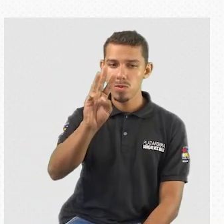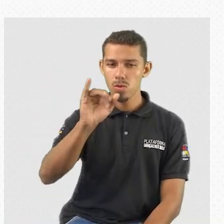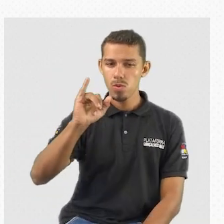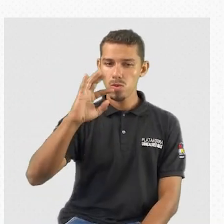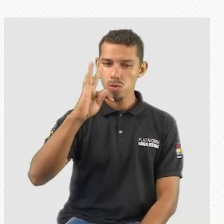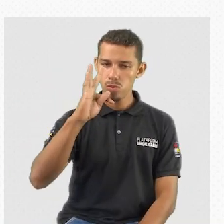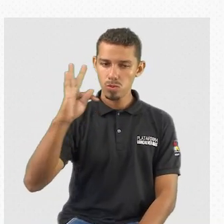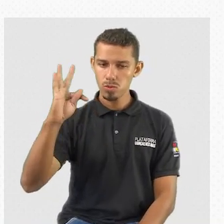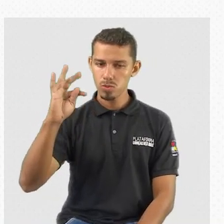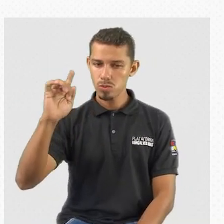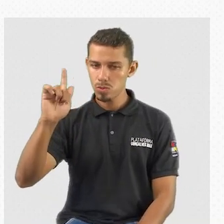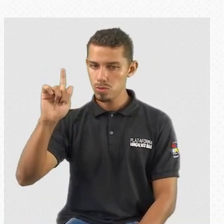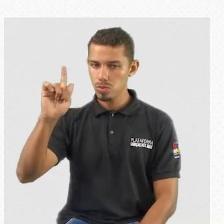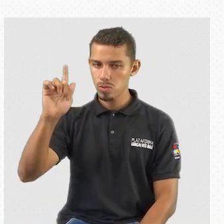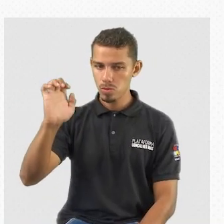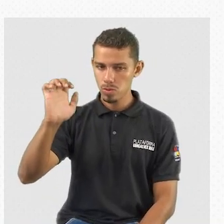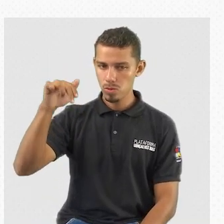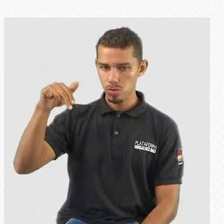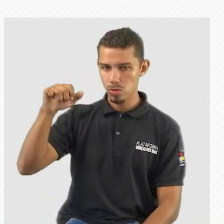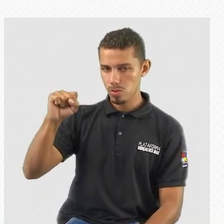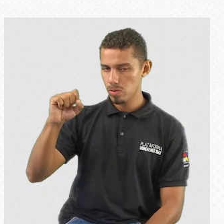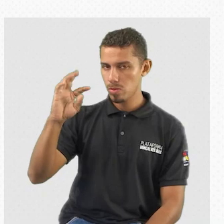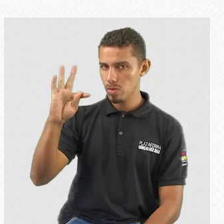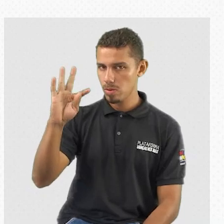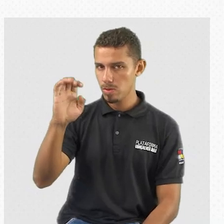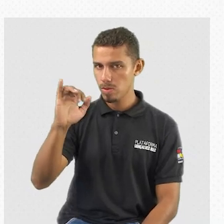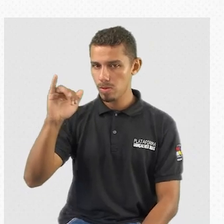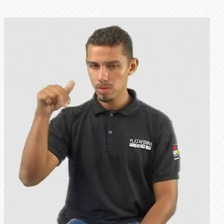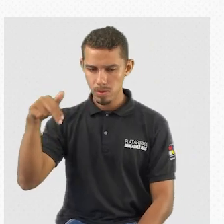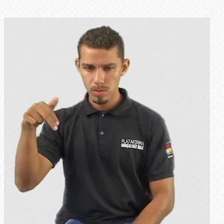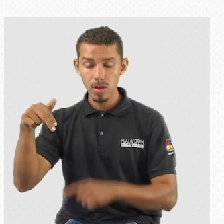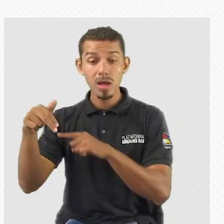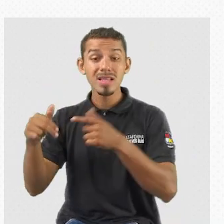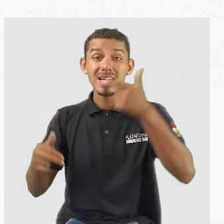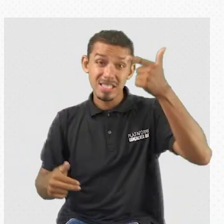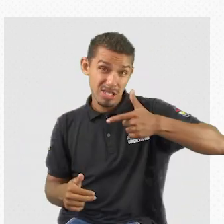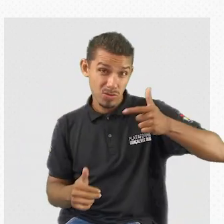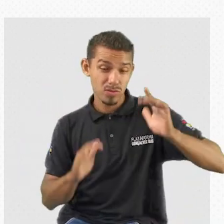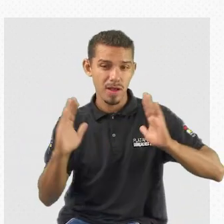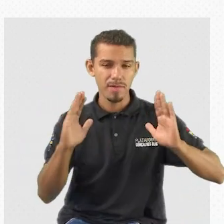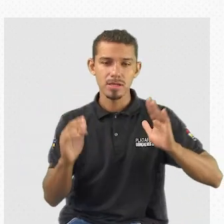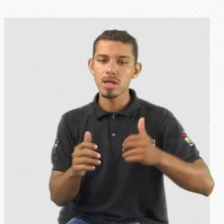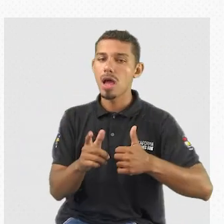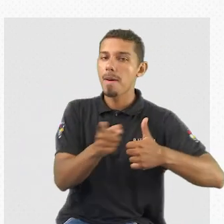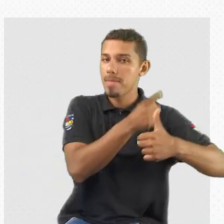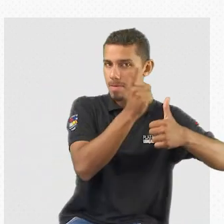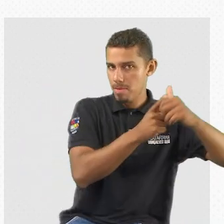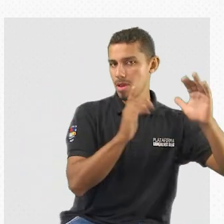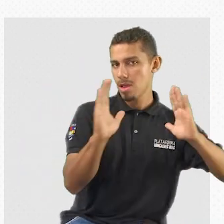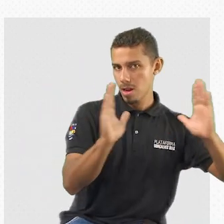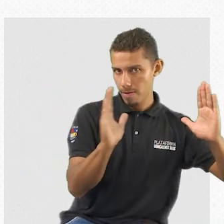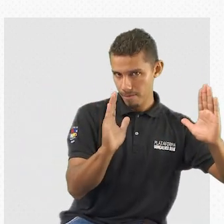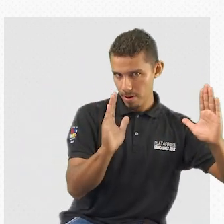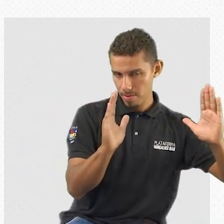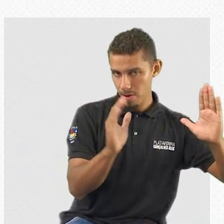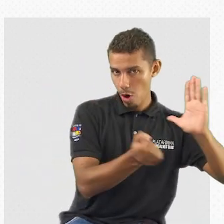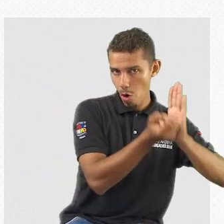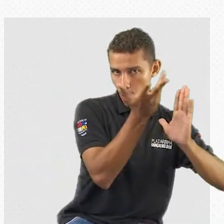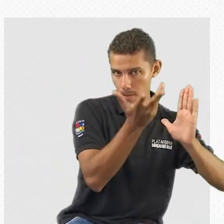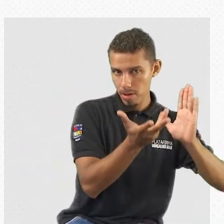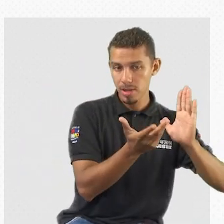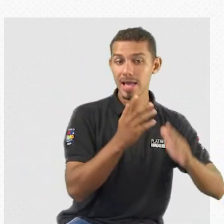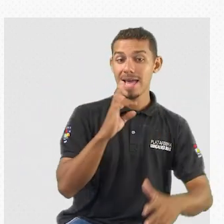Wittgenstein, a gente está falando aqui necessariamente da segunda fase do Wittgenstein, porque ele tem o Wittgenstein em sua primeira obra,